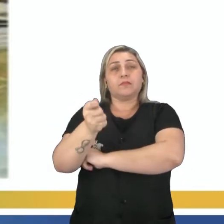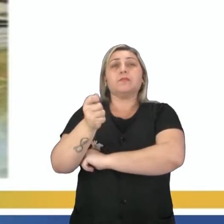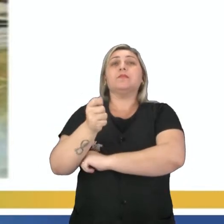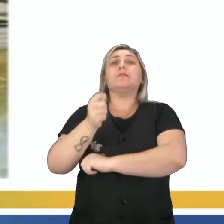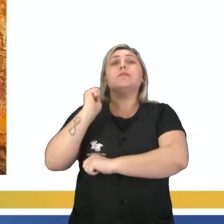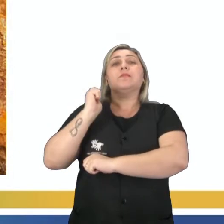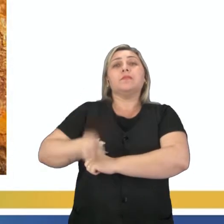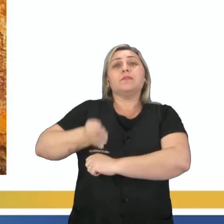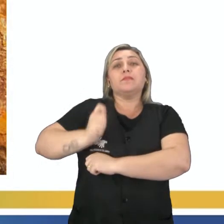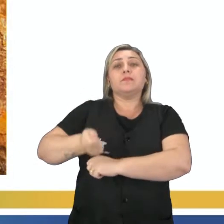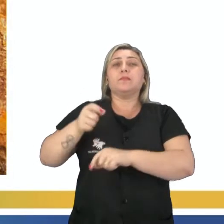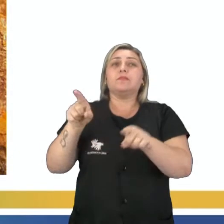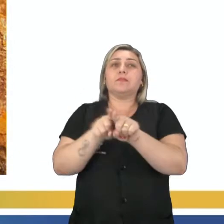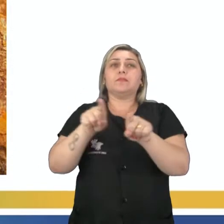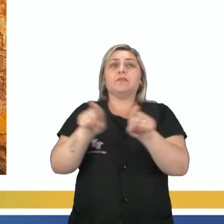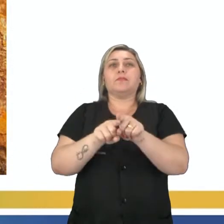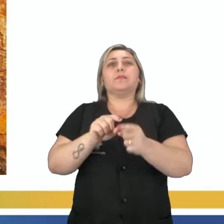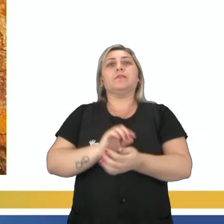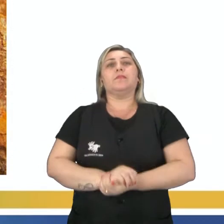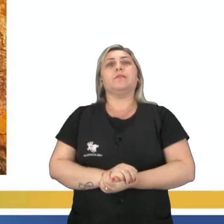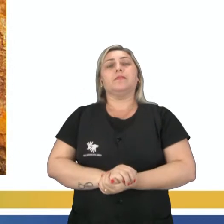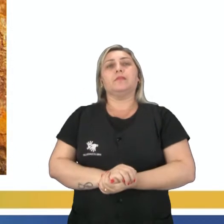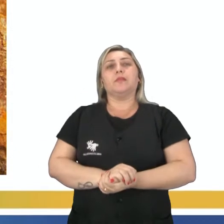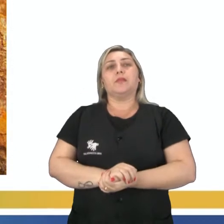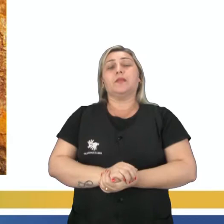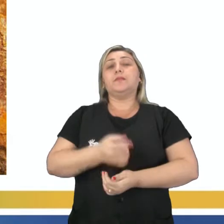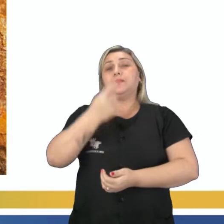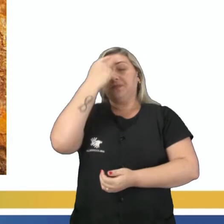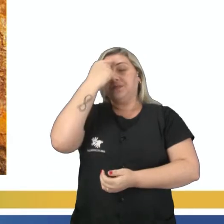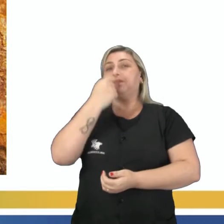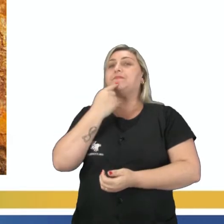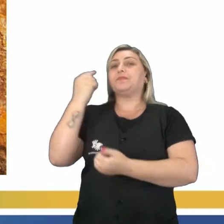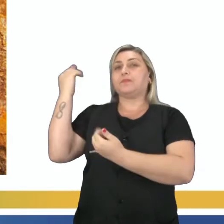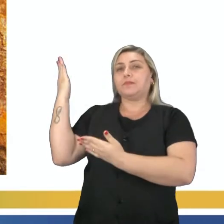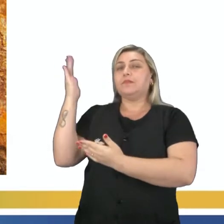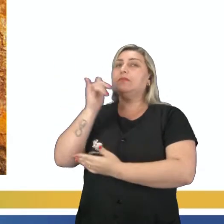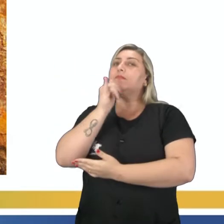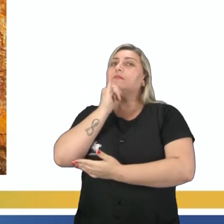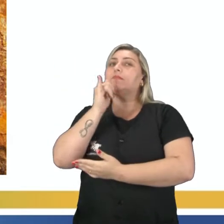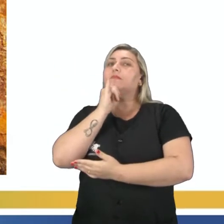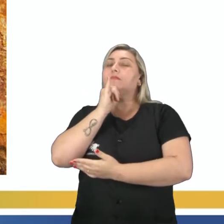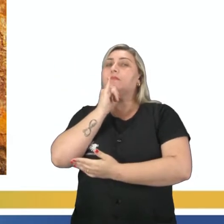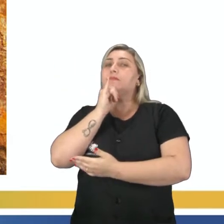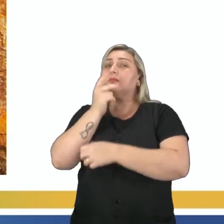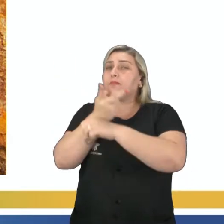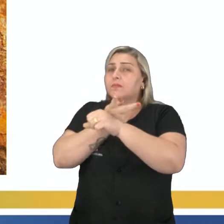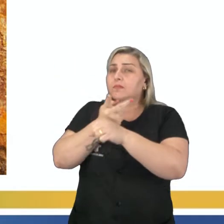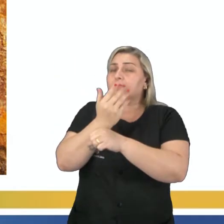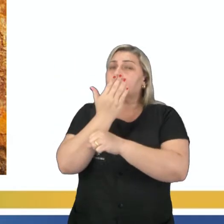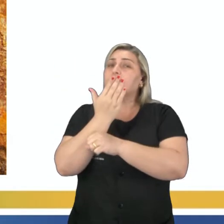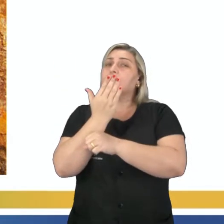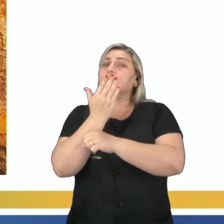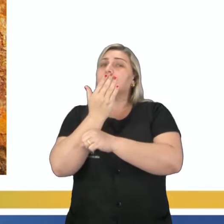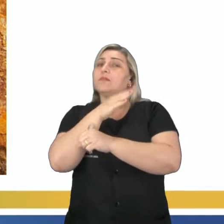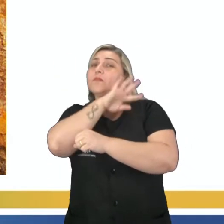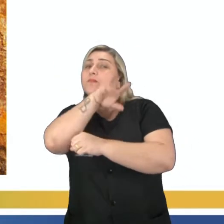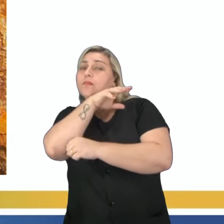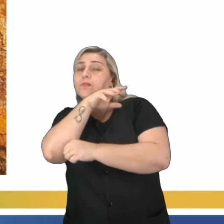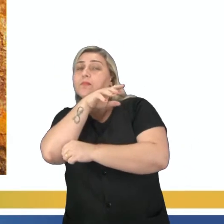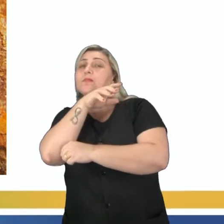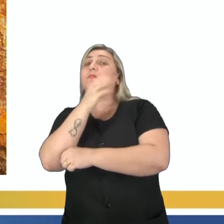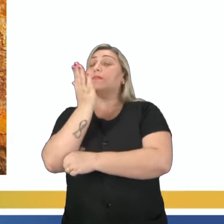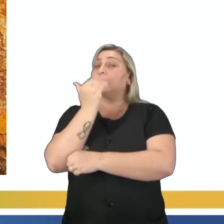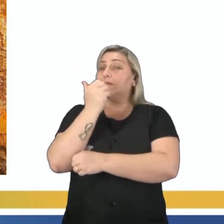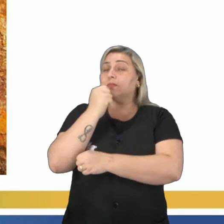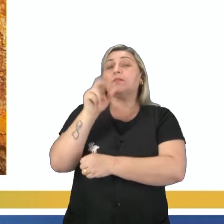E machadinhas. Aqui a gente pode observar, por exemplo, na caça, eles utilizando uma lança. Sempre essas lanças,